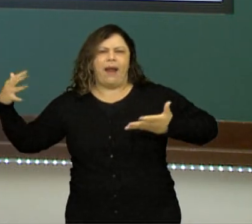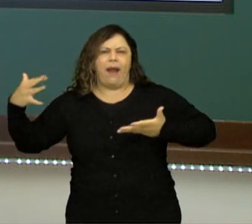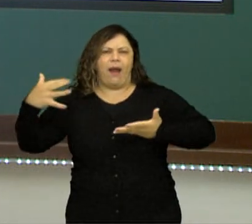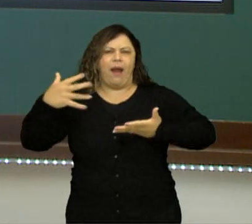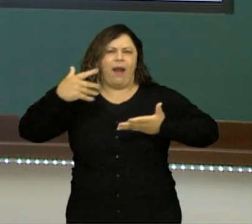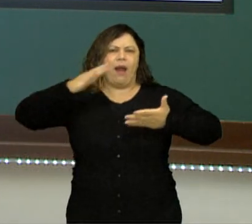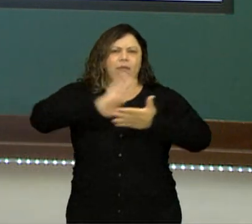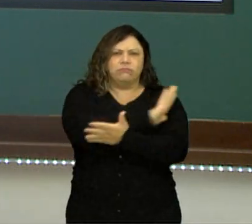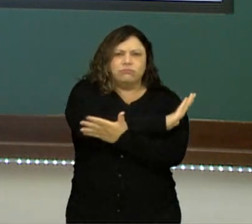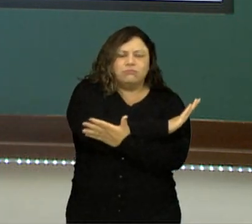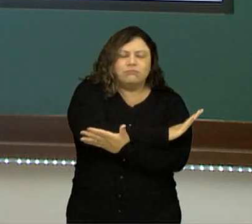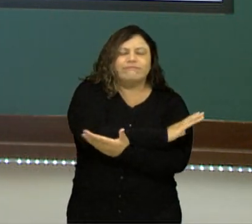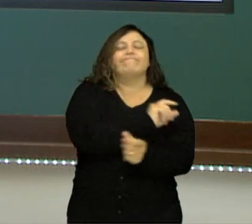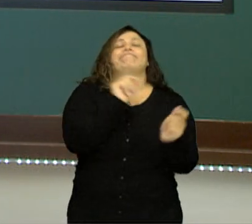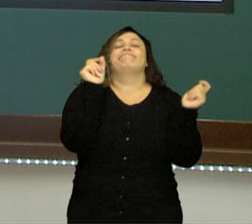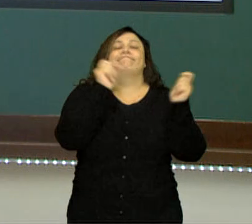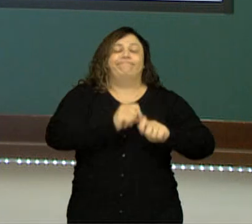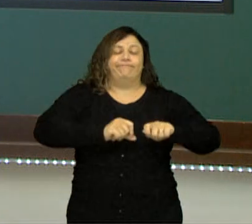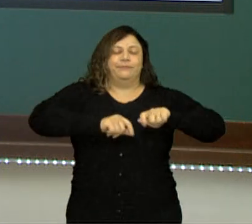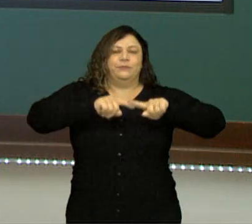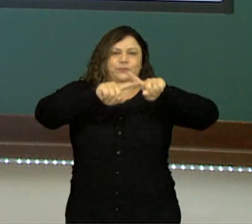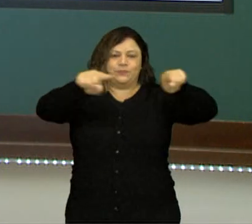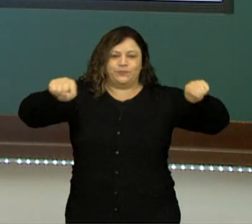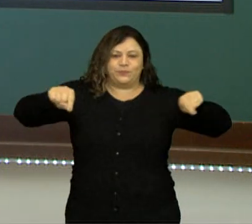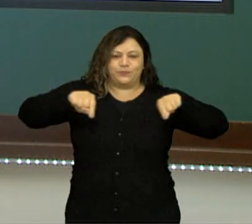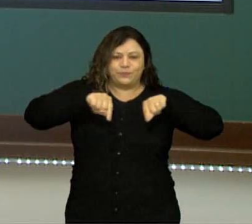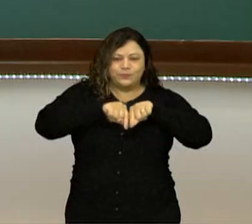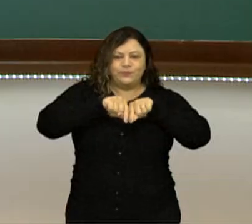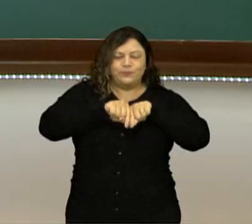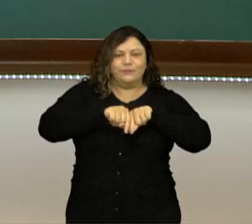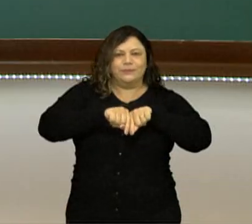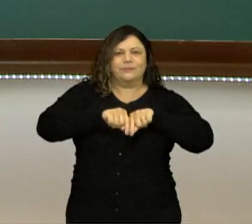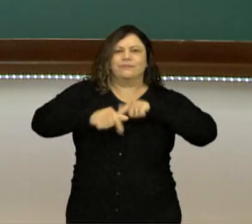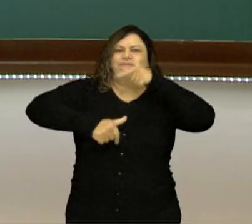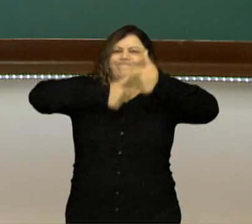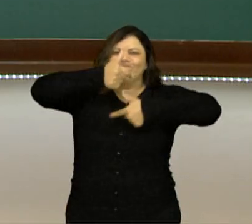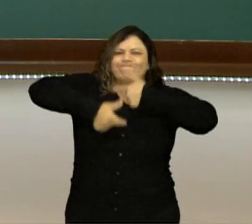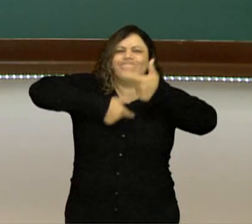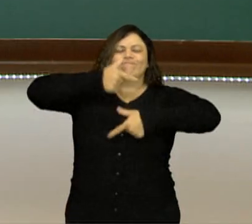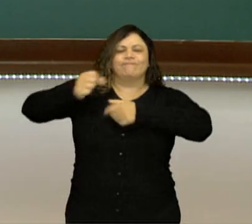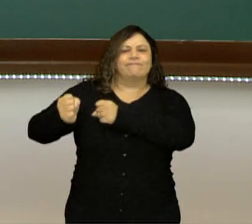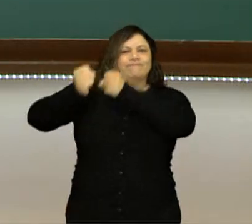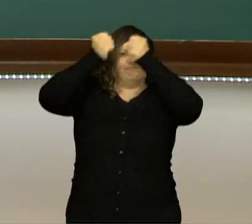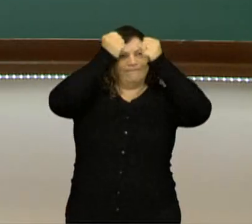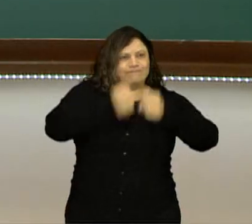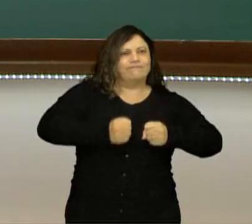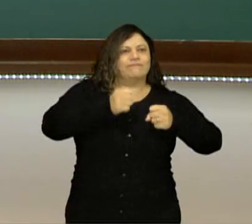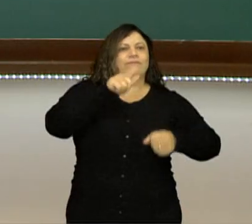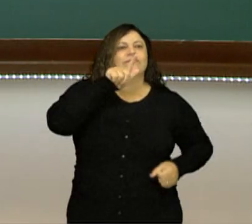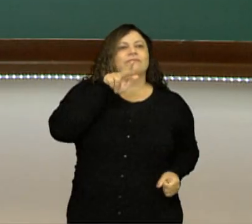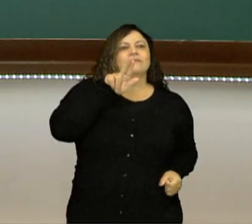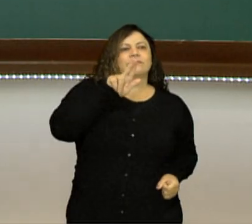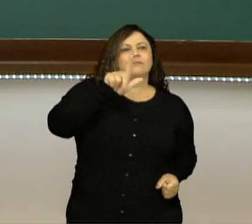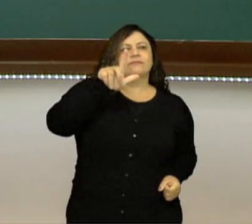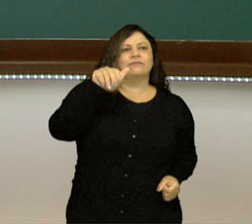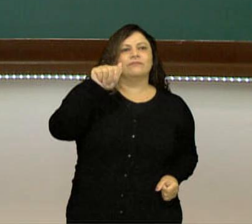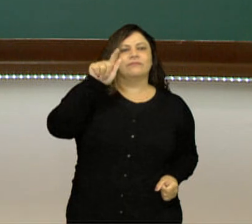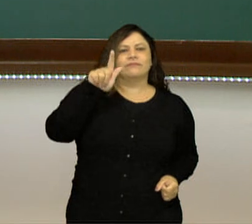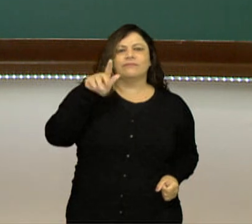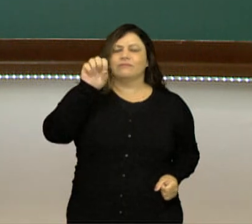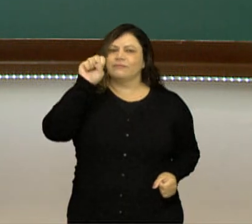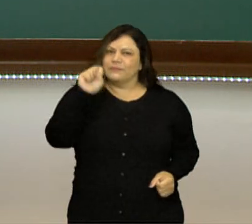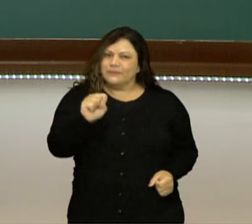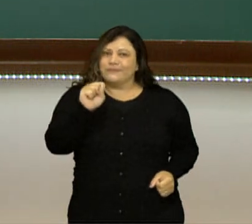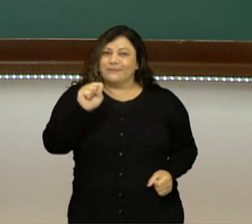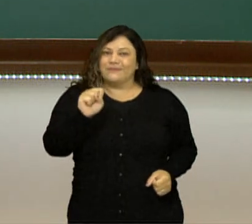trabalhos forçados, os chamados gulags, e muitos deles inclusive na Sibéria, uma área super fria. Então, uma